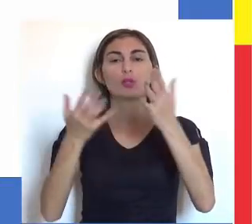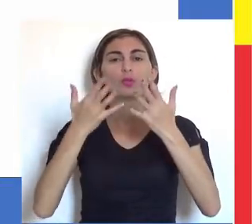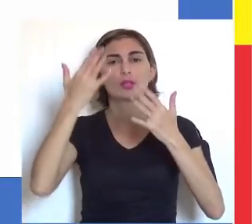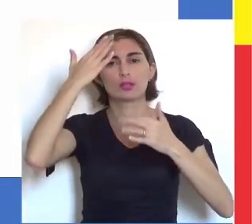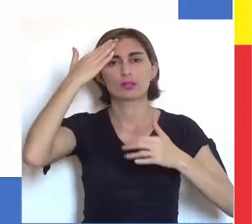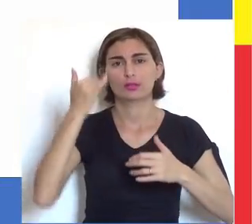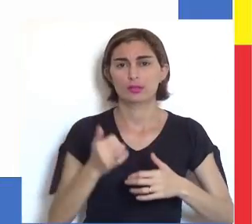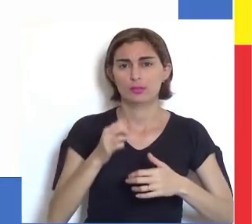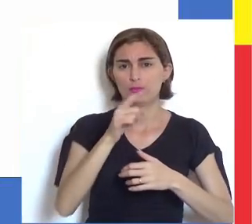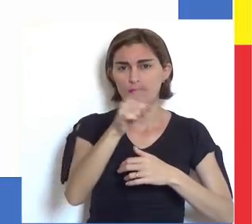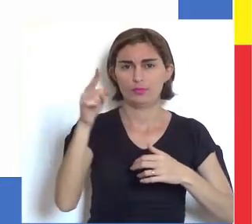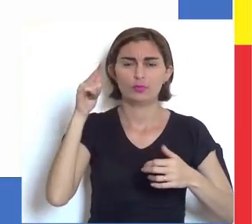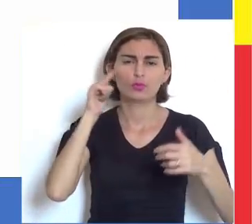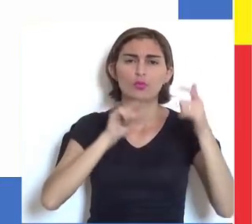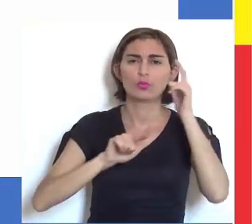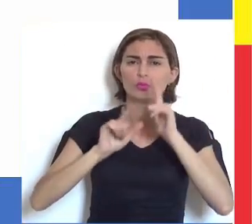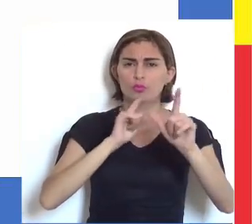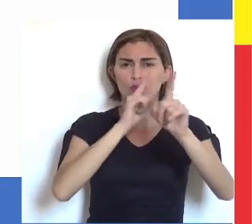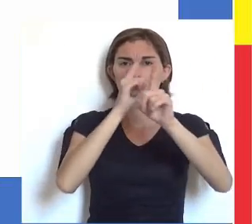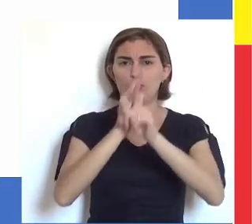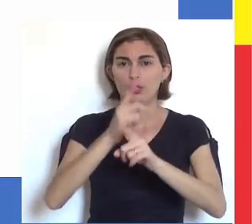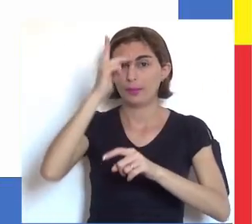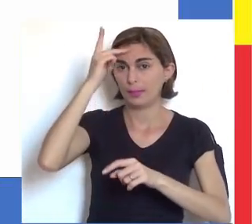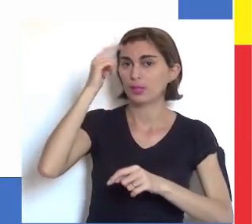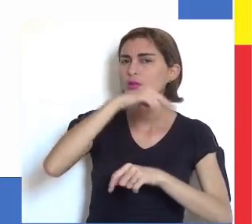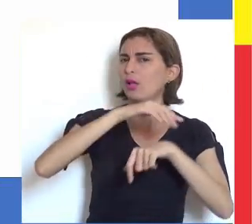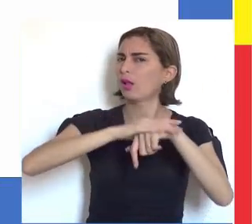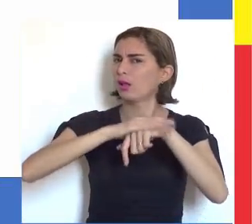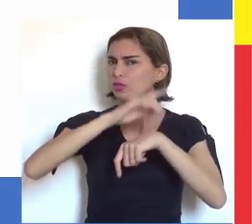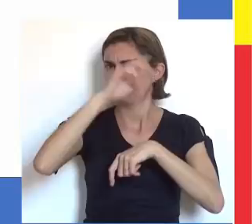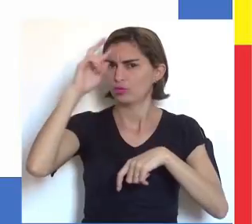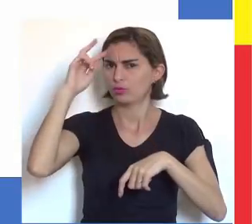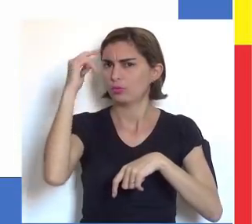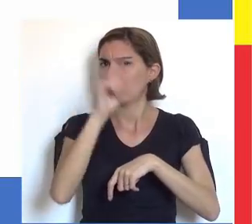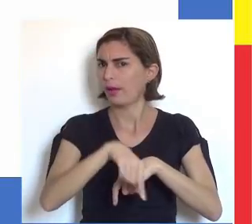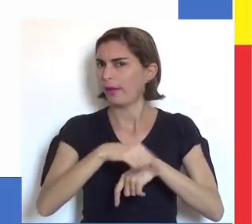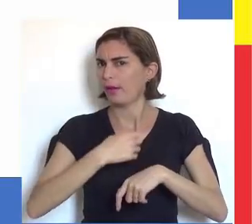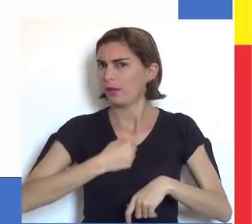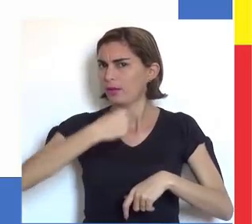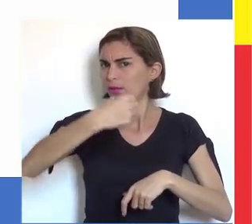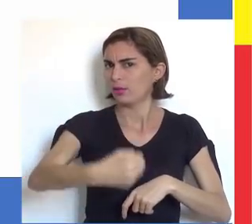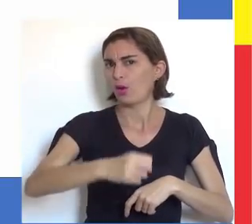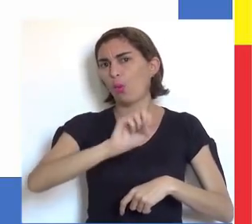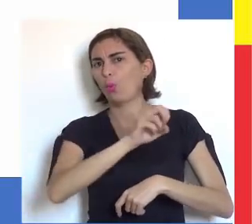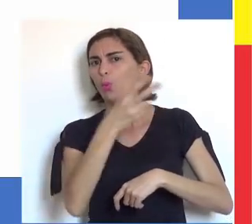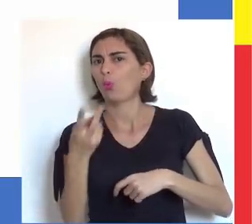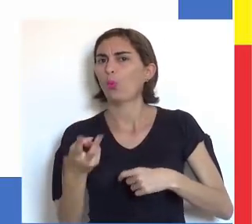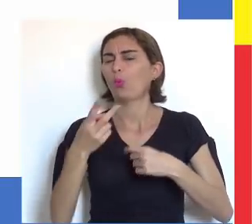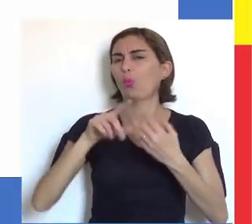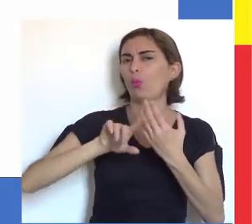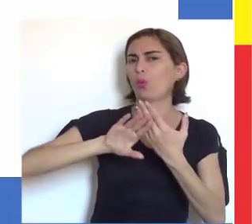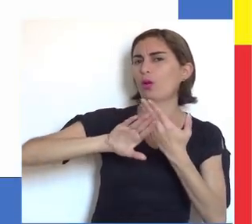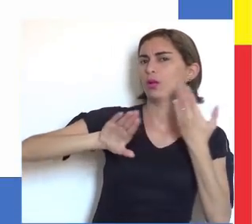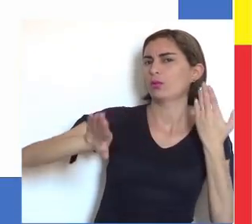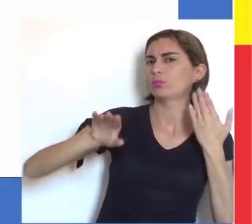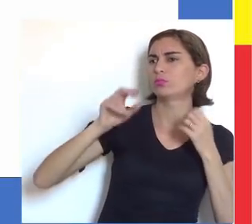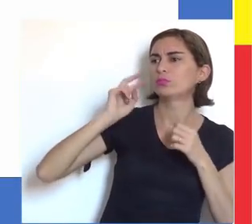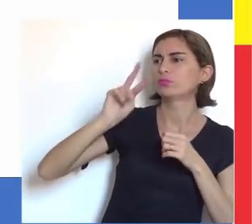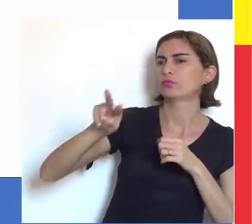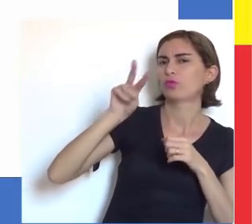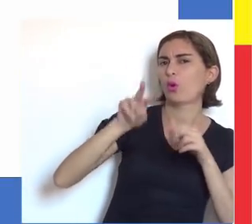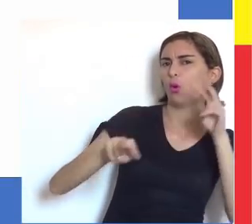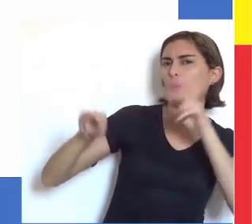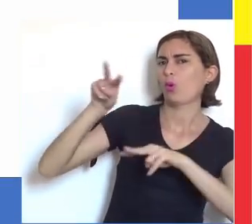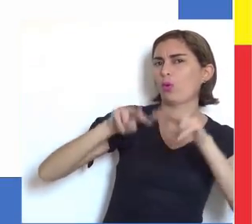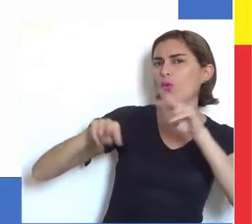Eu quero saber se você consegue identificar se a pessoa que conta a história é um personagem ou se a pessoa que conta a história,